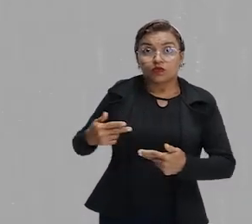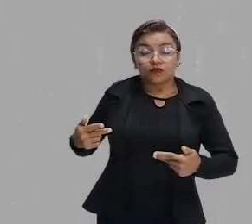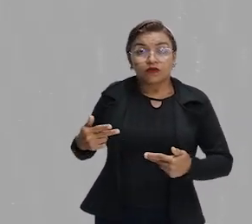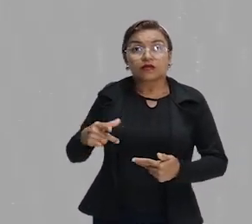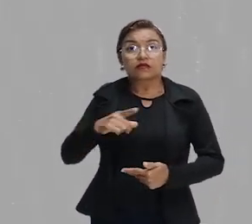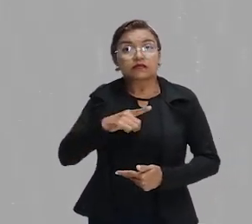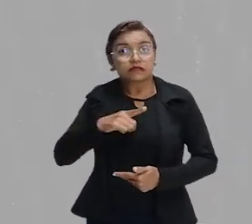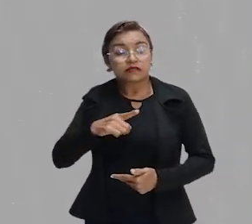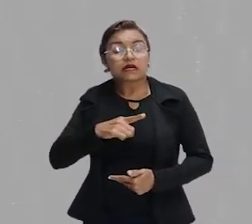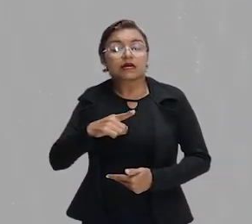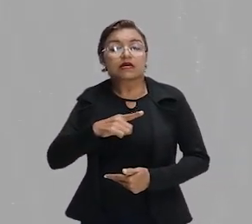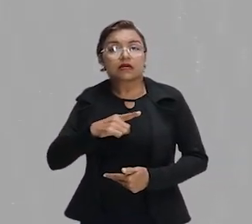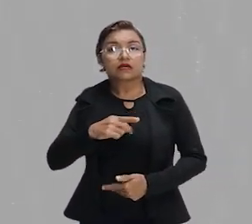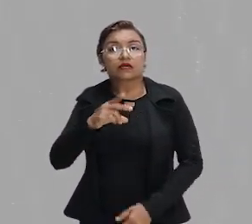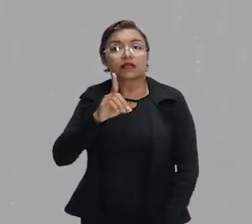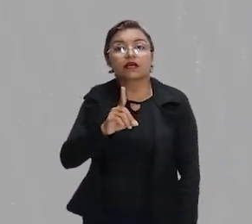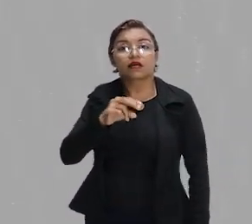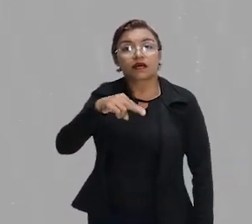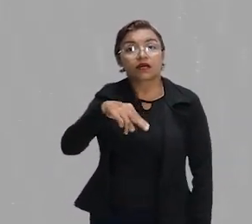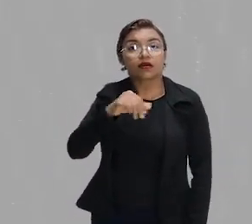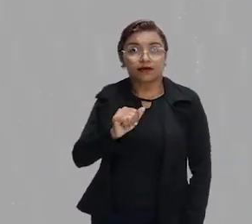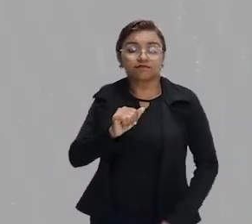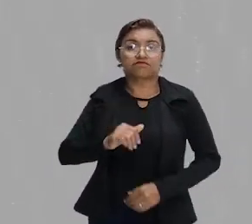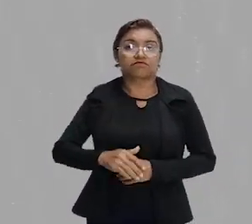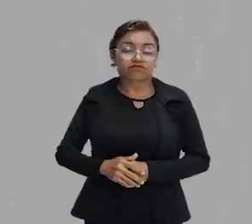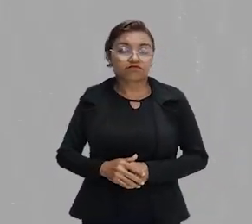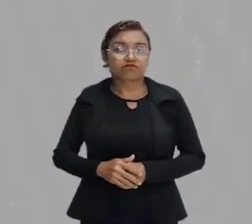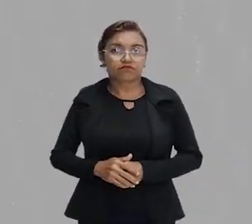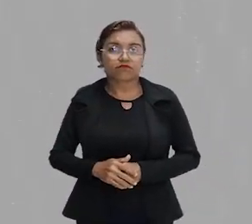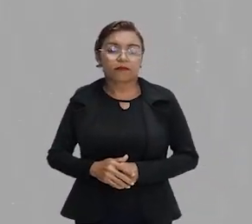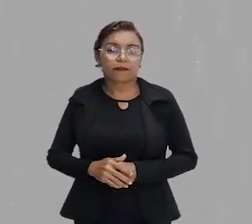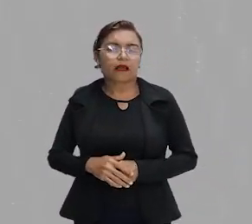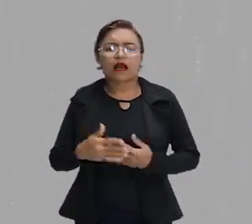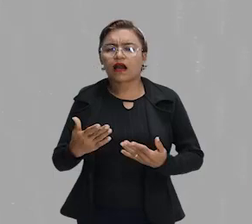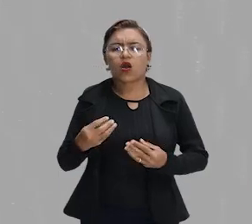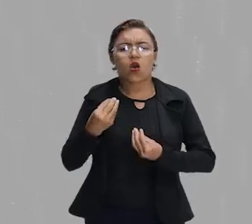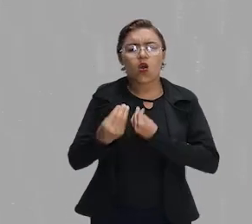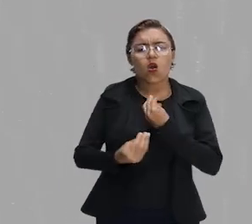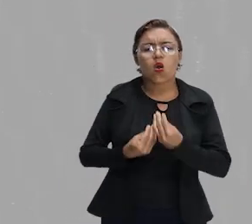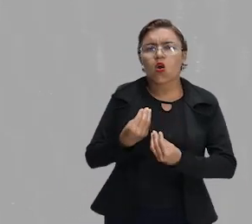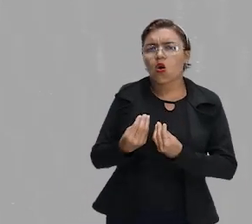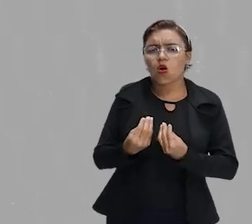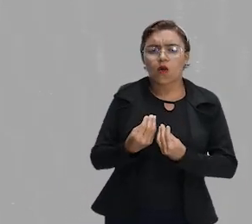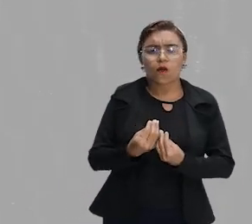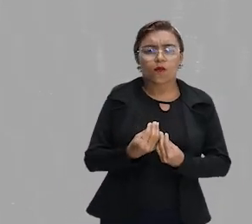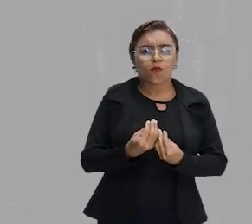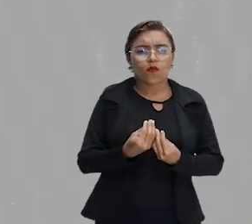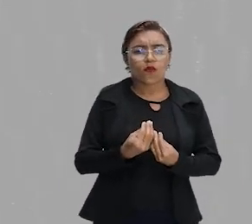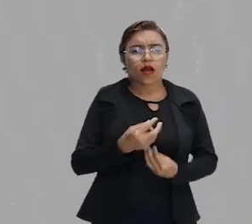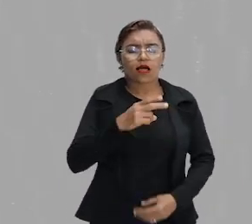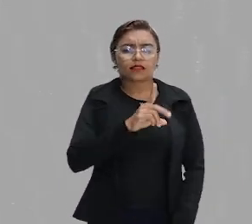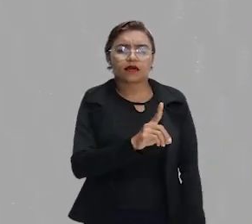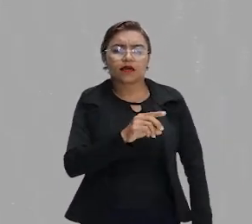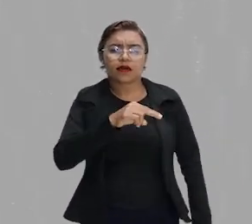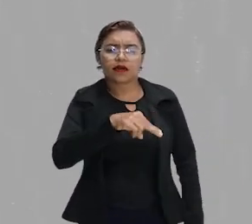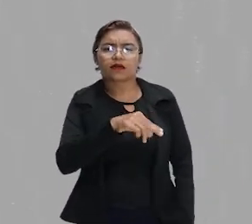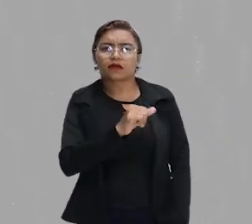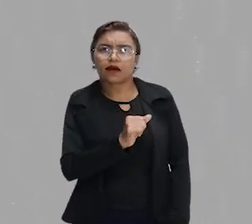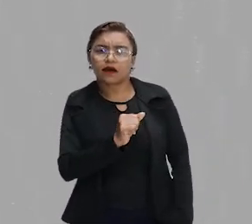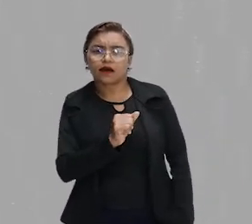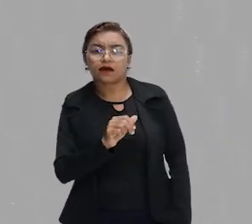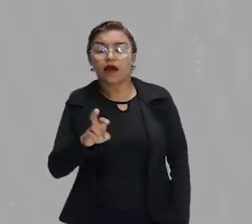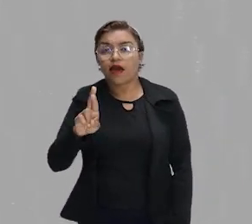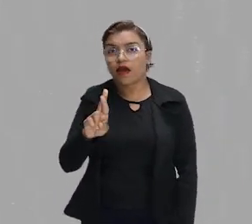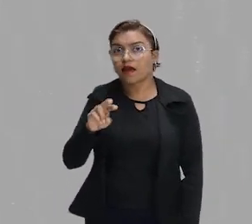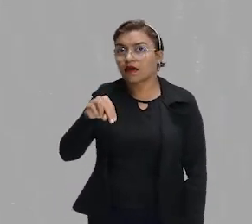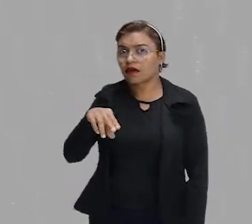o DNA. Eu não posso fundir molécula de DNA com molécula de RNA. Então, o que os